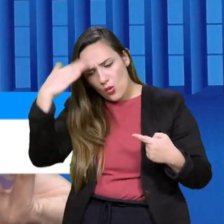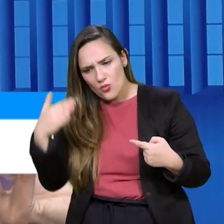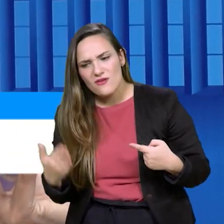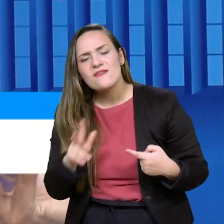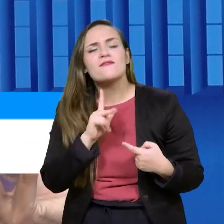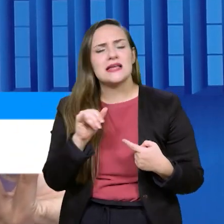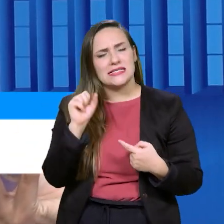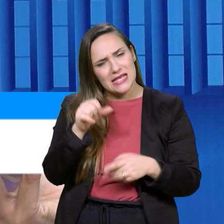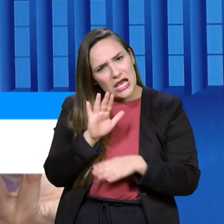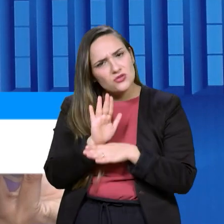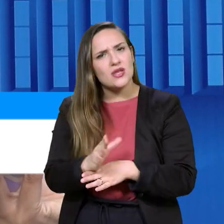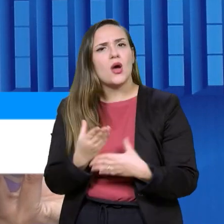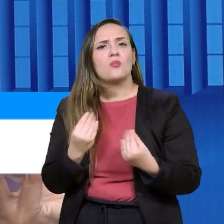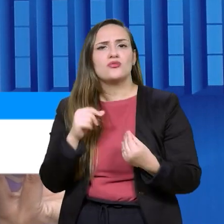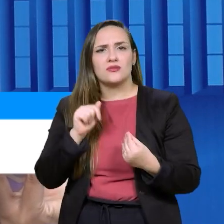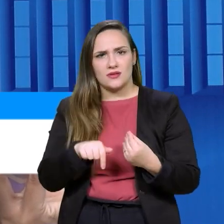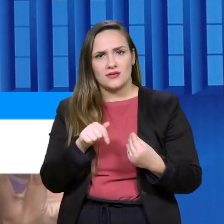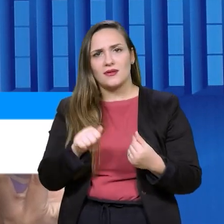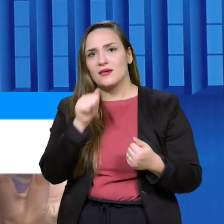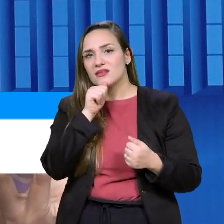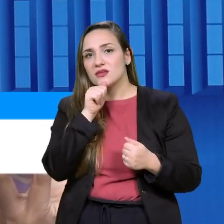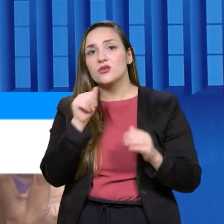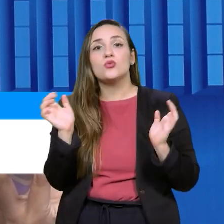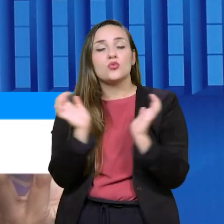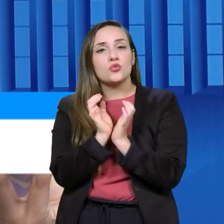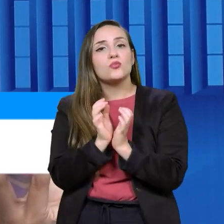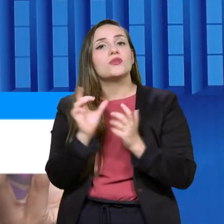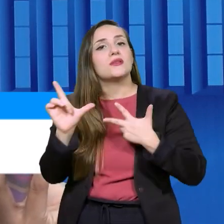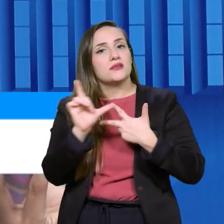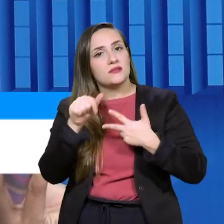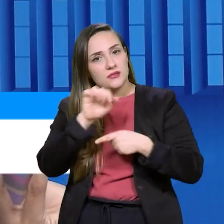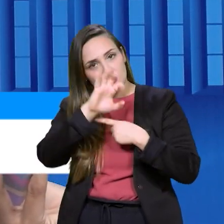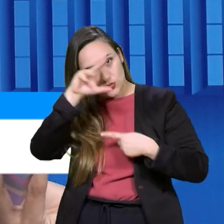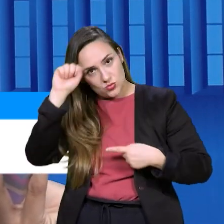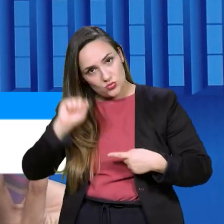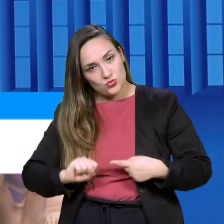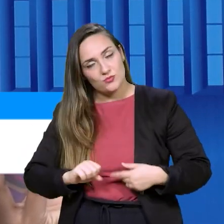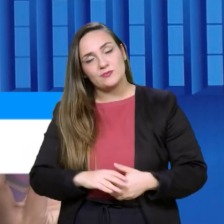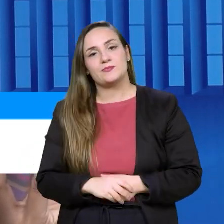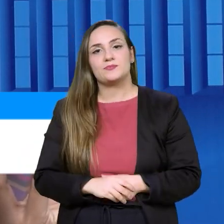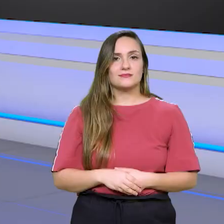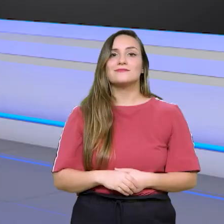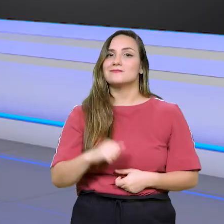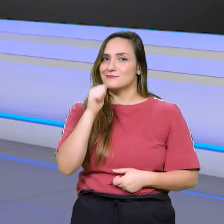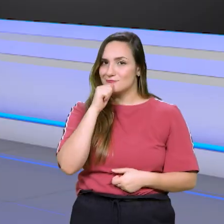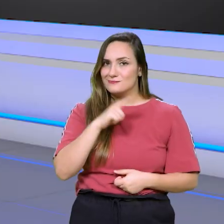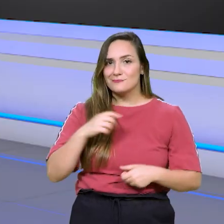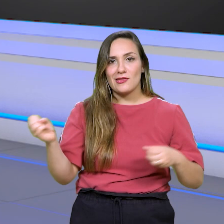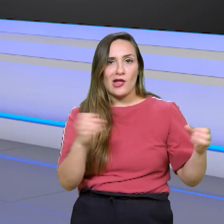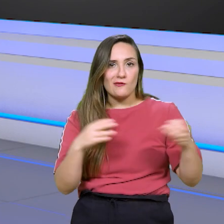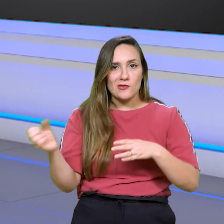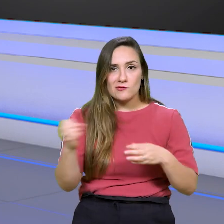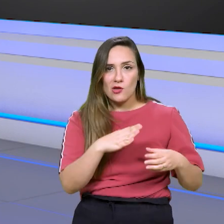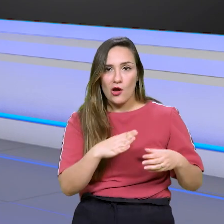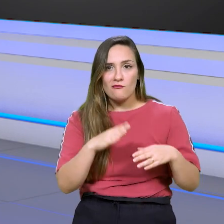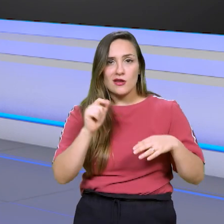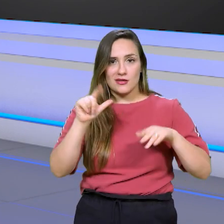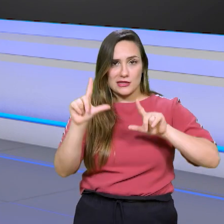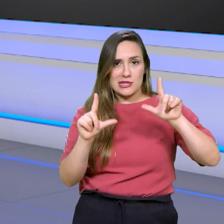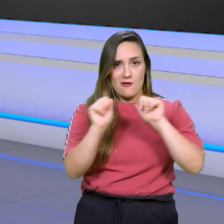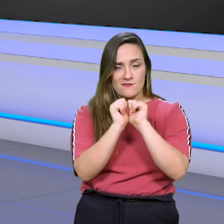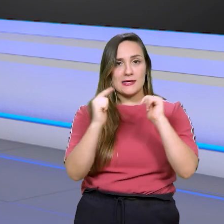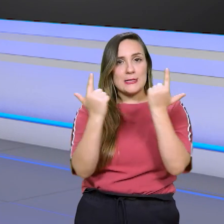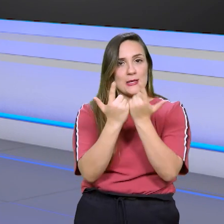honra recebê-lo aqui e tenho certeza que muito acrescentará para a nossa comissão e para o nosso parlamento aqui no Mato Grosso do Sul. E tem novidade na grade